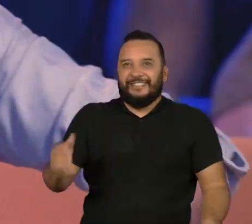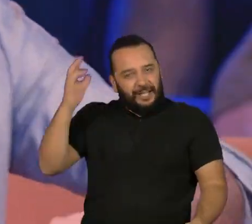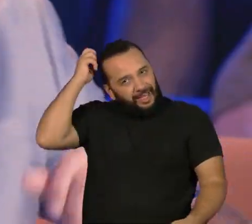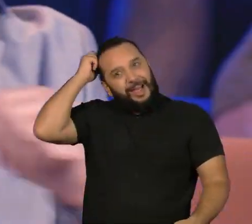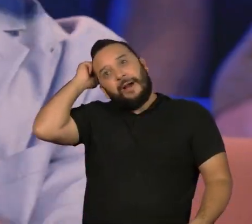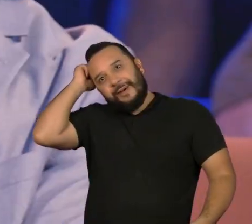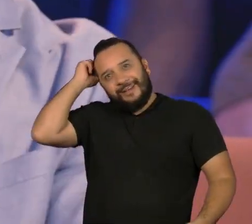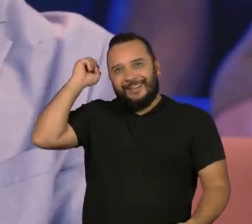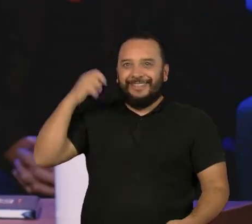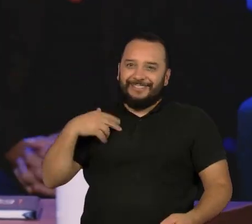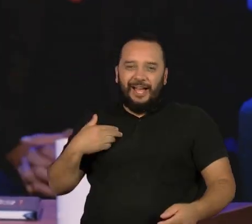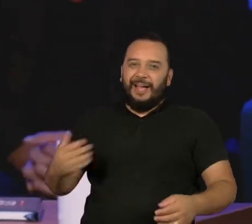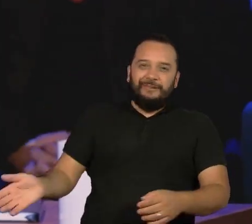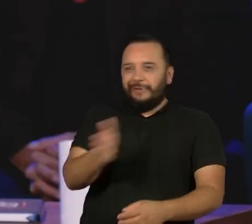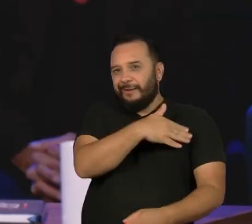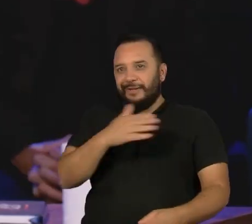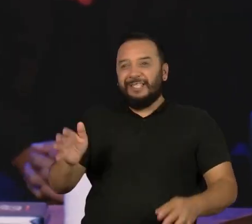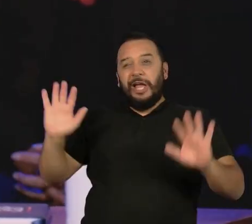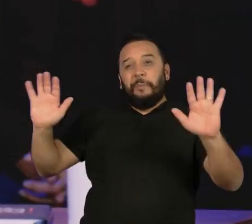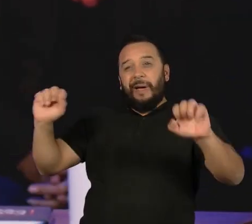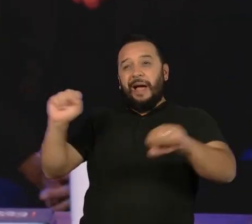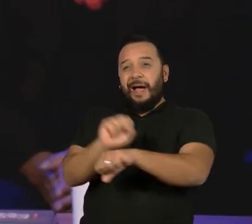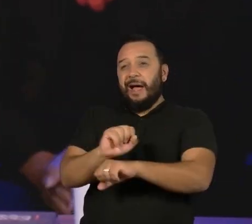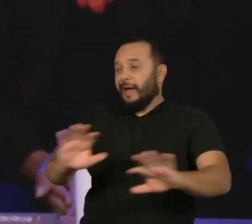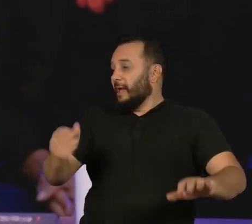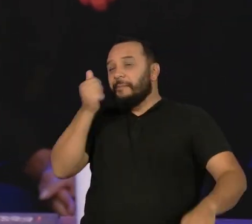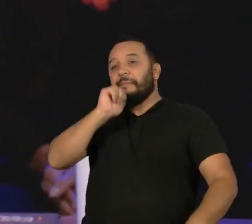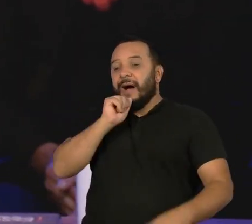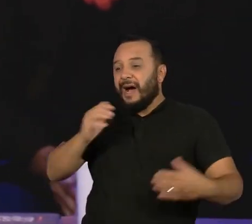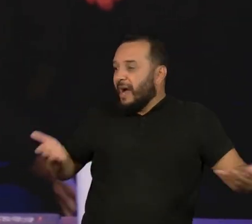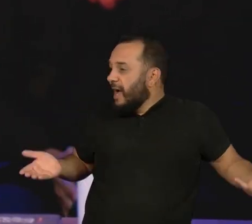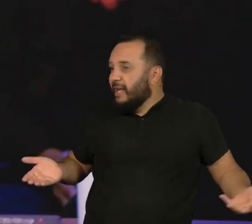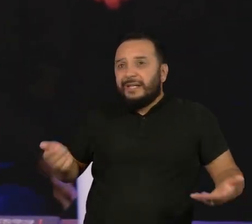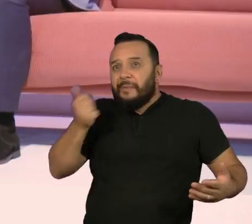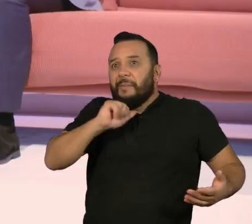puxava peruca e dava bicuda. Eu falava, para, cadê sua mãe?